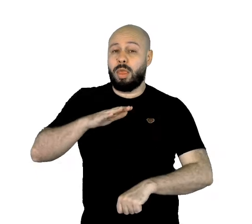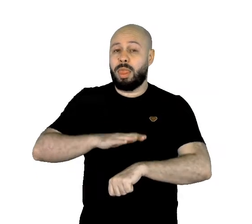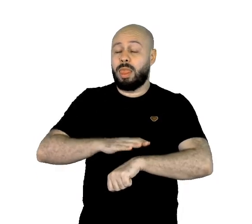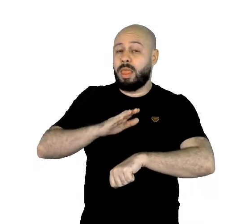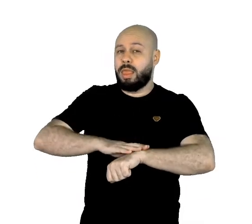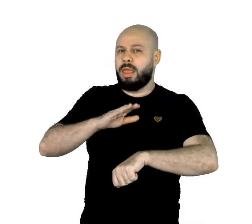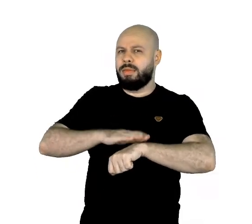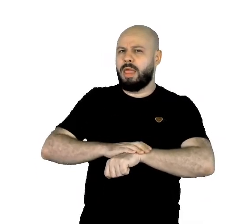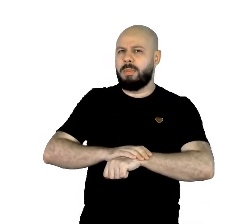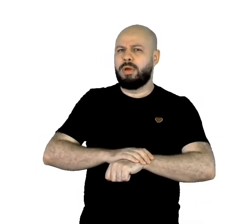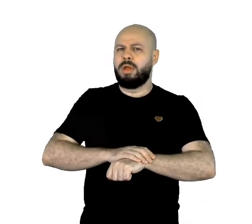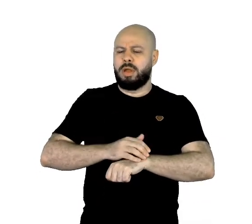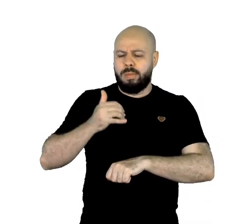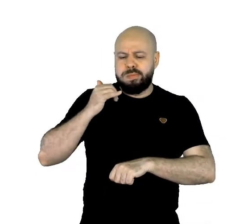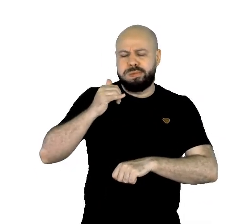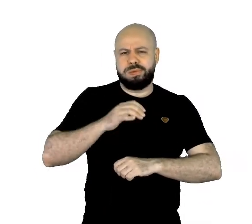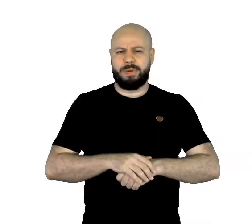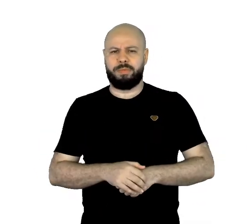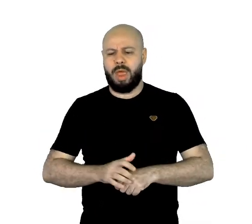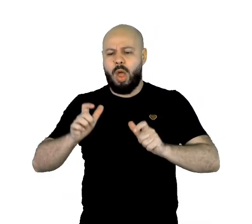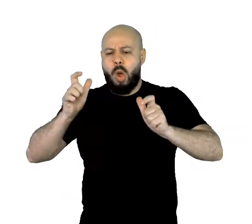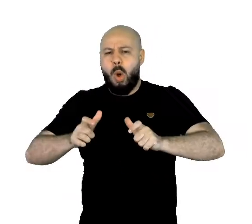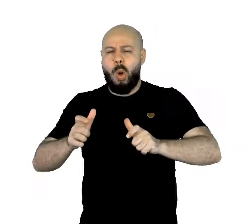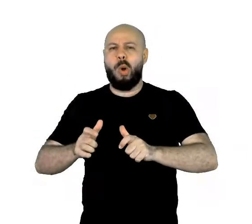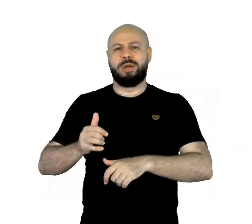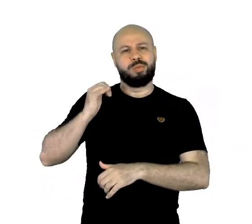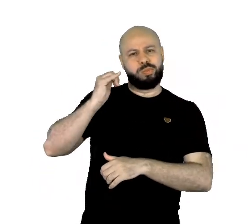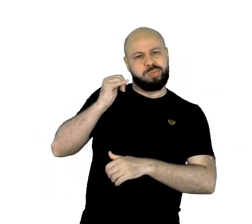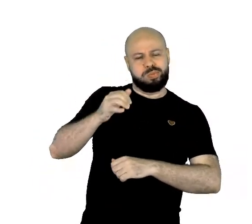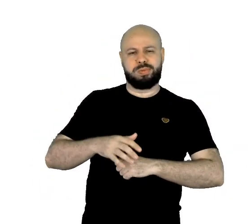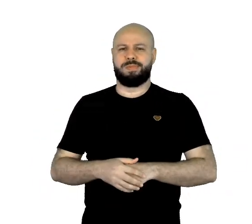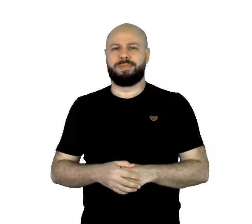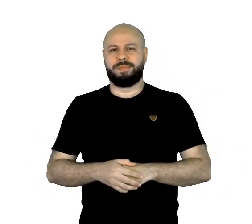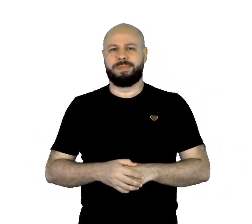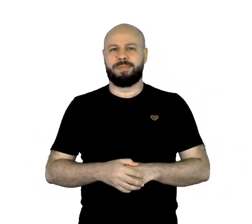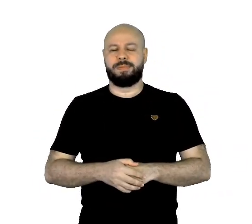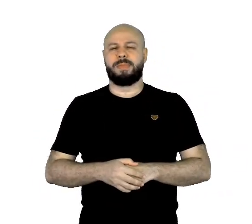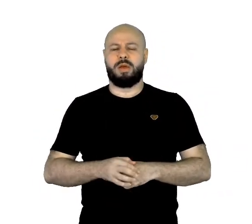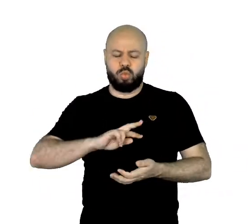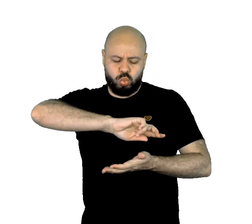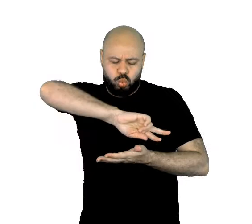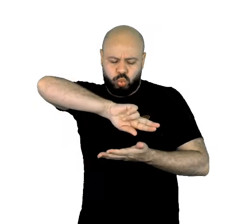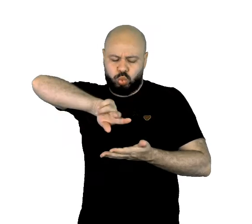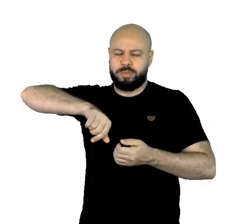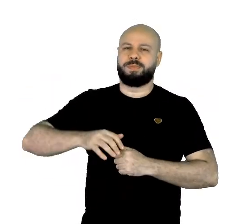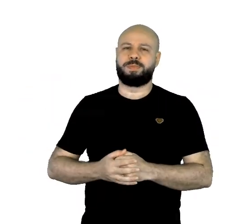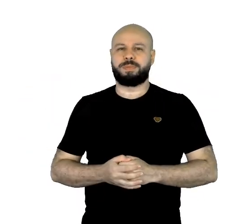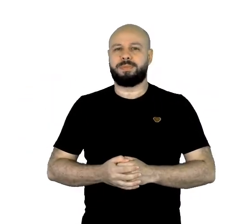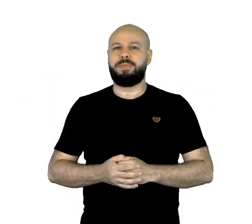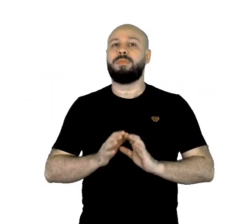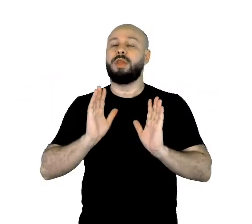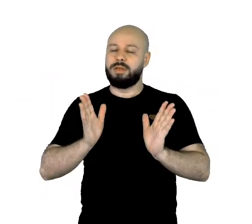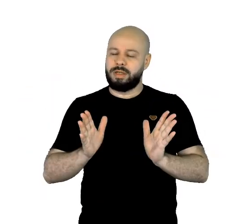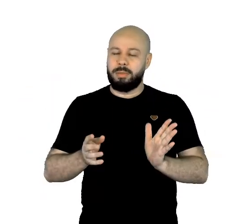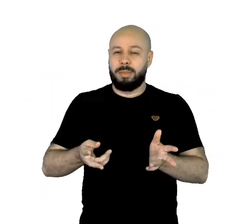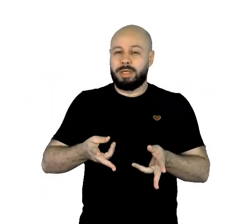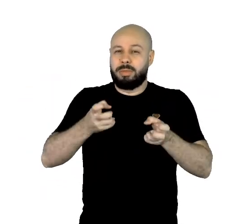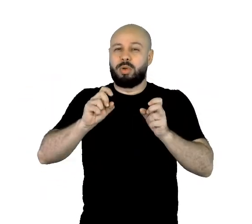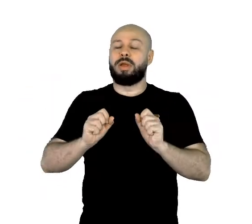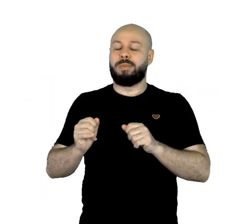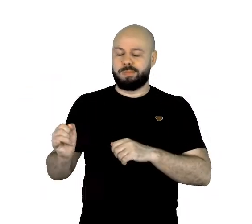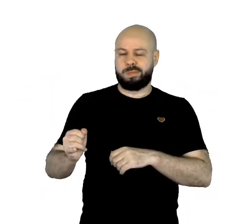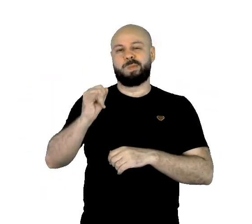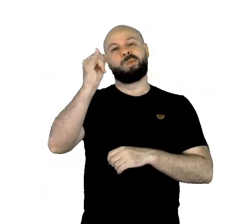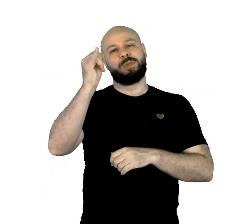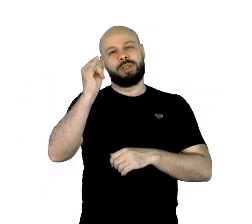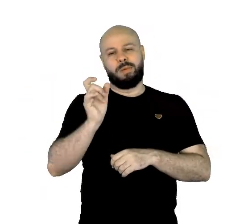passa a narrativa, o lugar onde se passa a narrativa e entre outros. Então, vimos aí que é importante